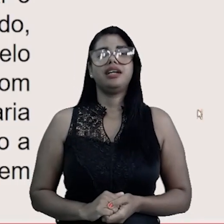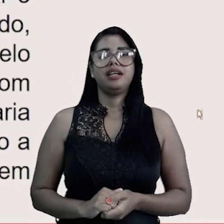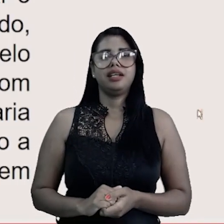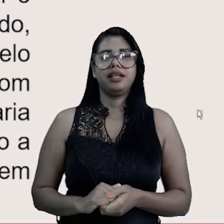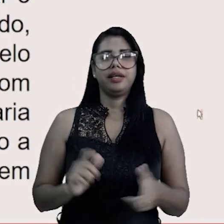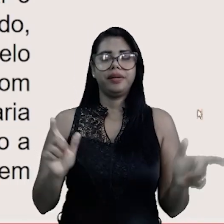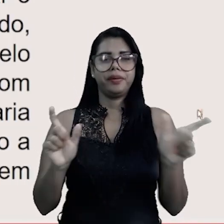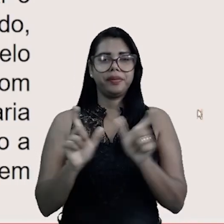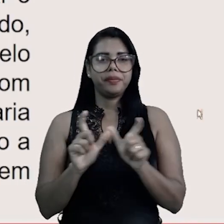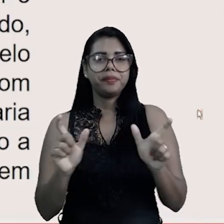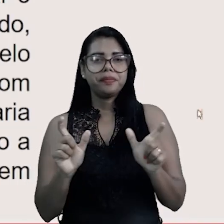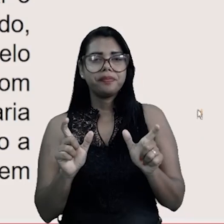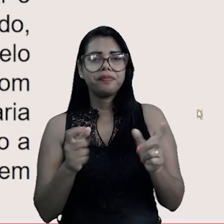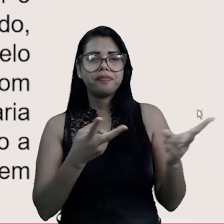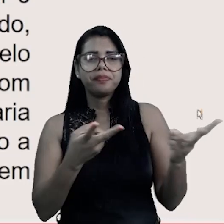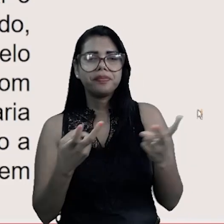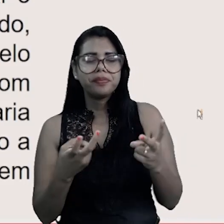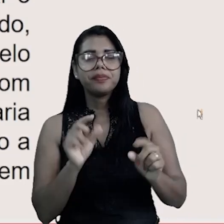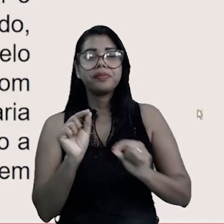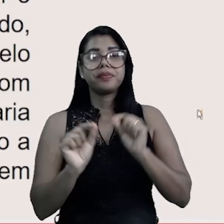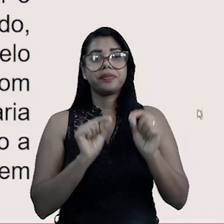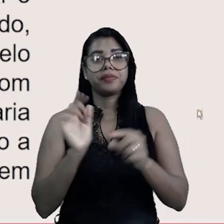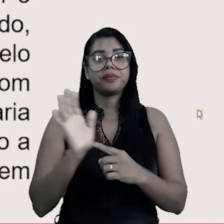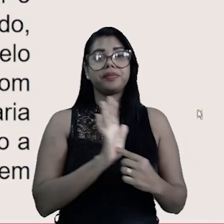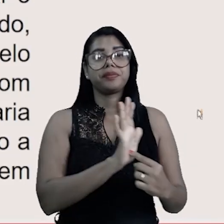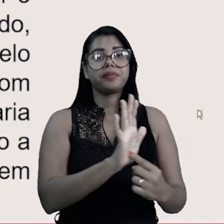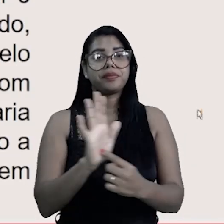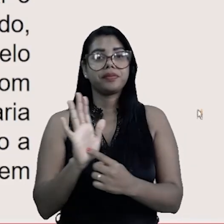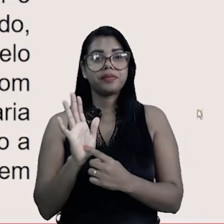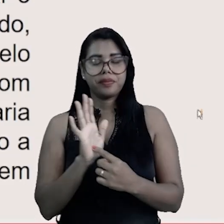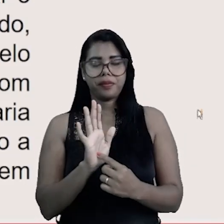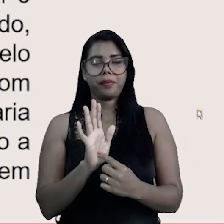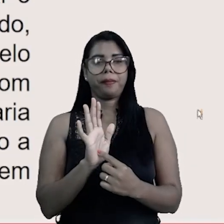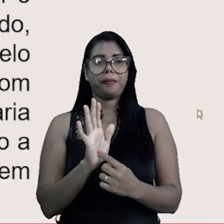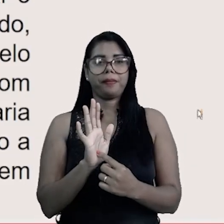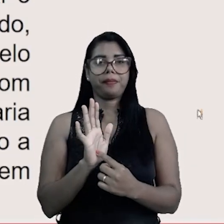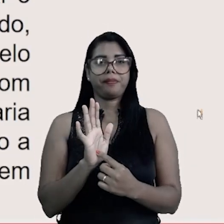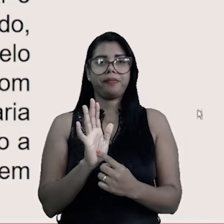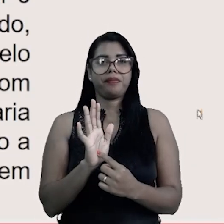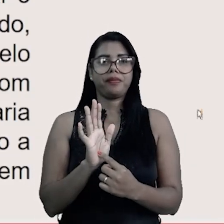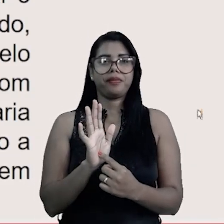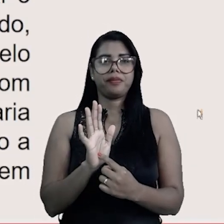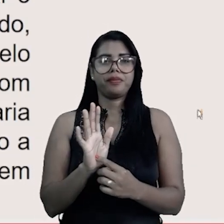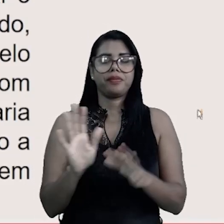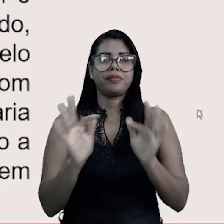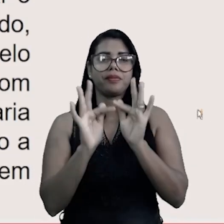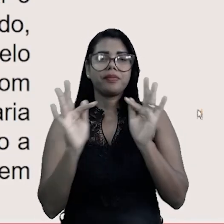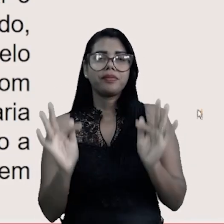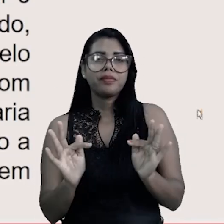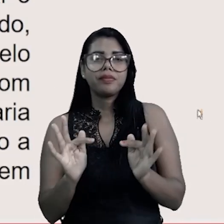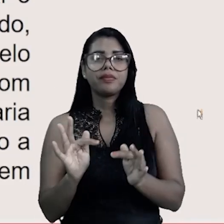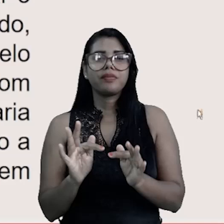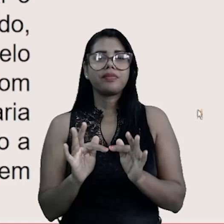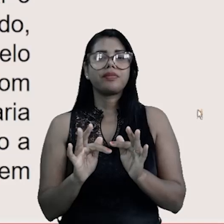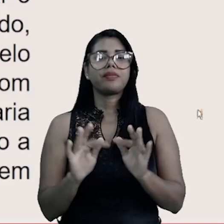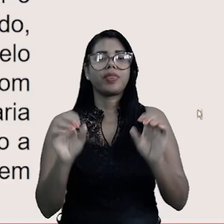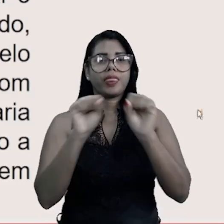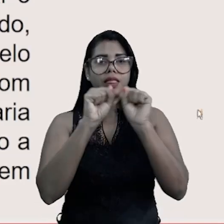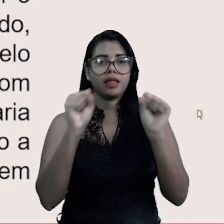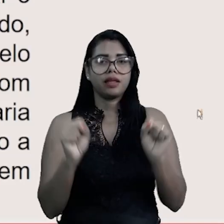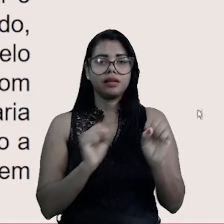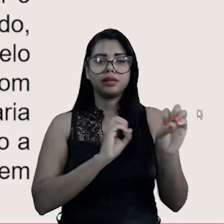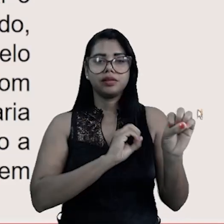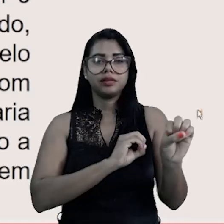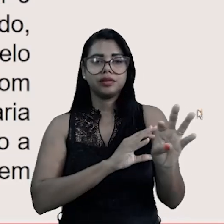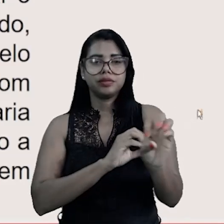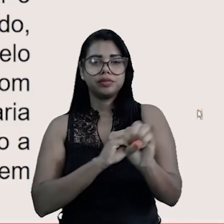Nota-se então que devido a essa difusão, né, disfunção no sistema educacional, disfunção